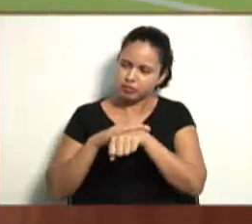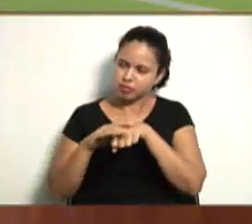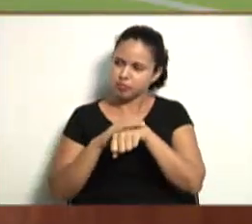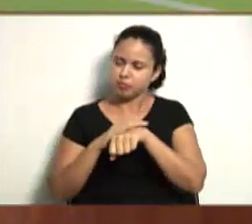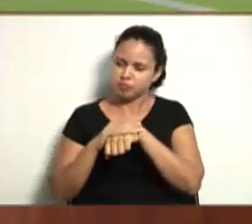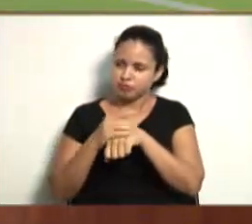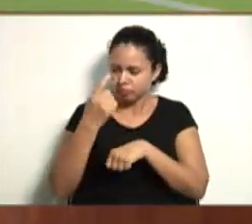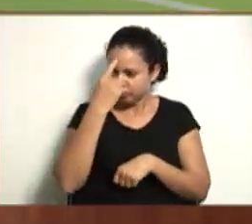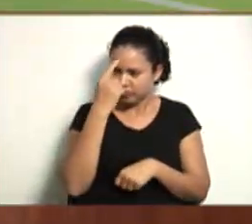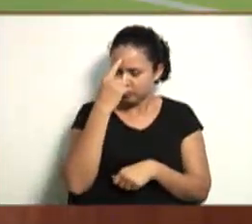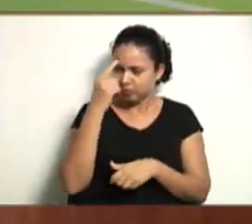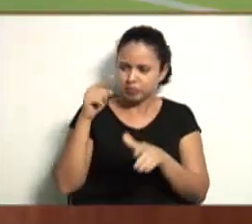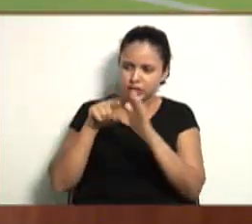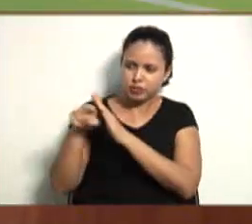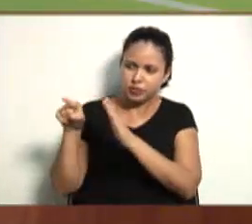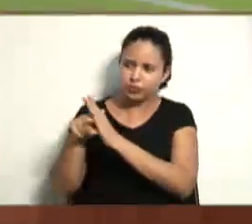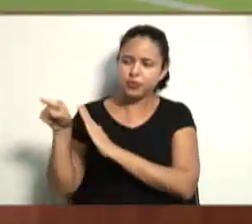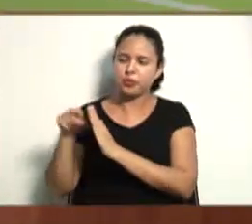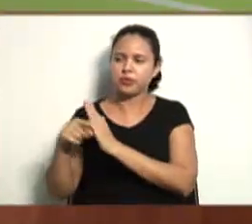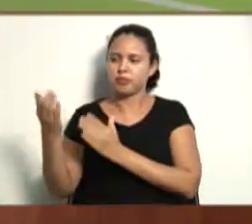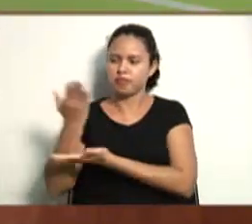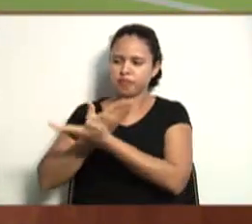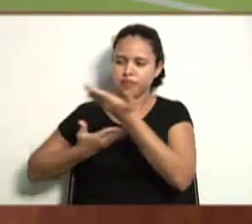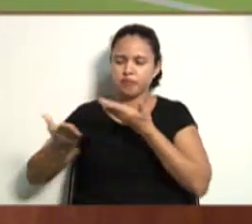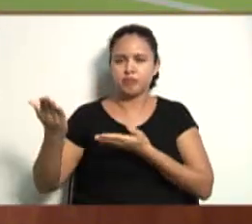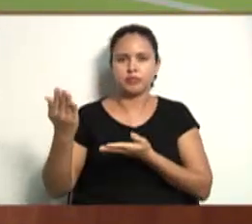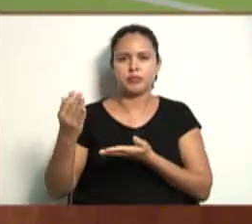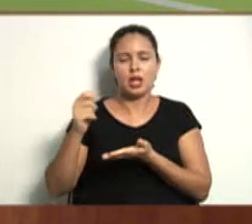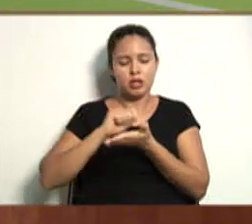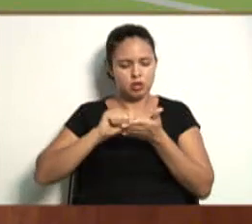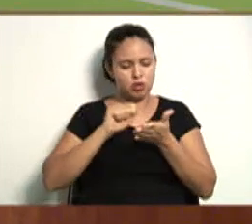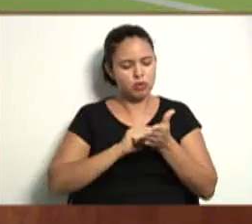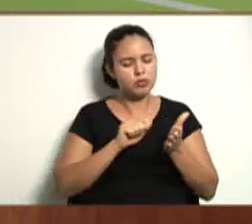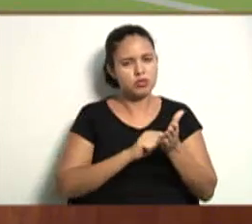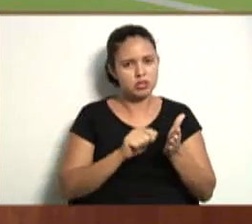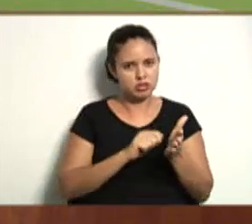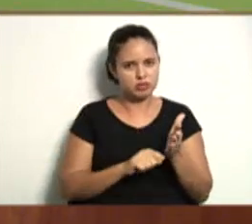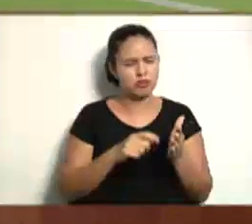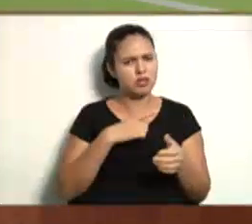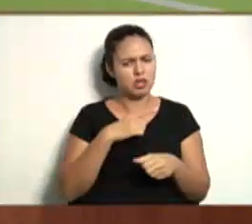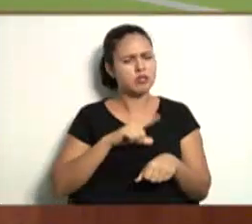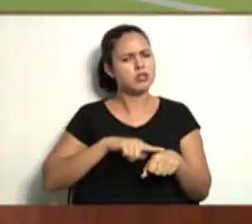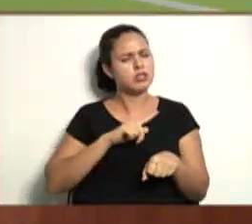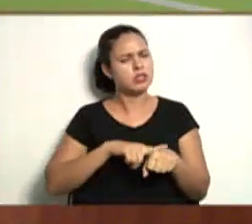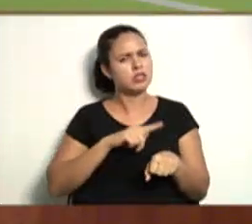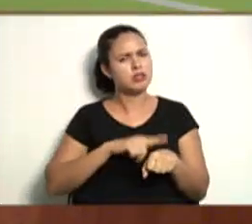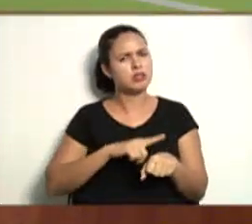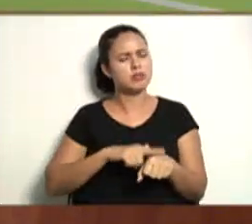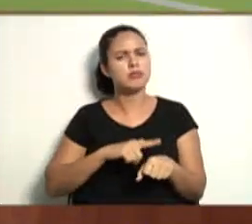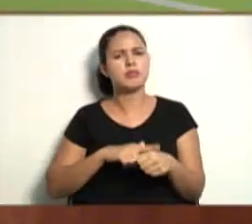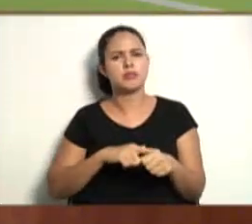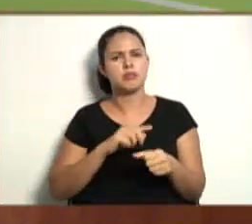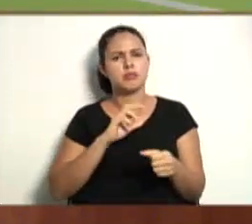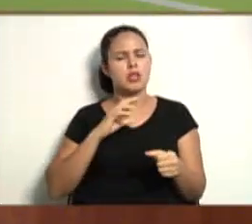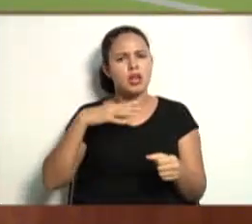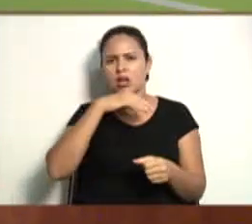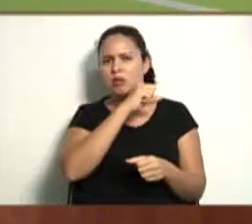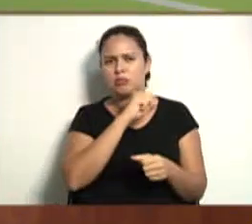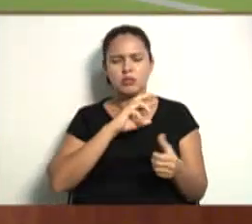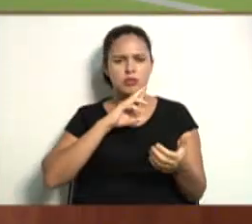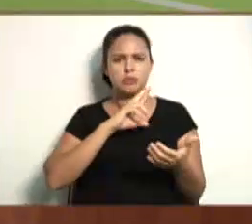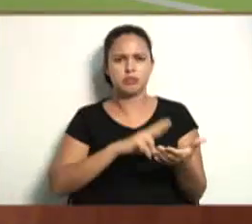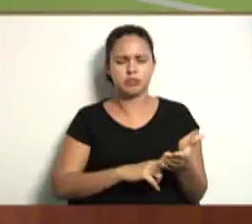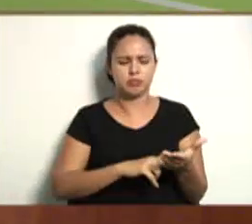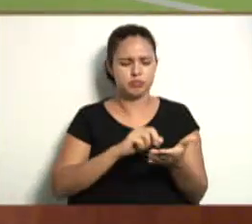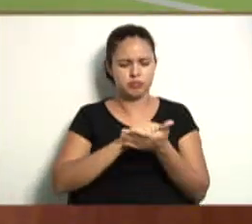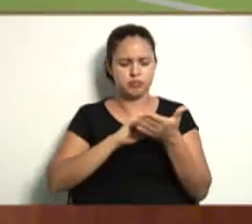o seu colega do lado, faça a sua anotação. Você vai ter aí muito tempo. Rapidamente você vai responder essas 3